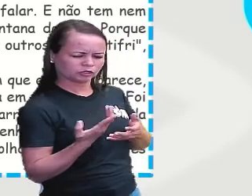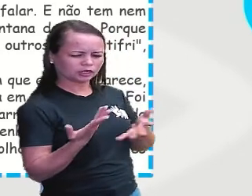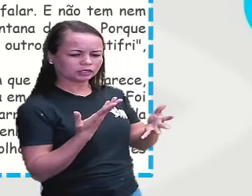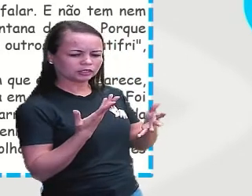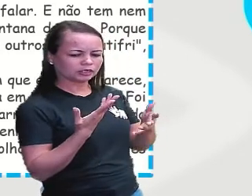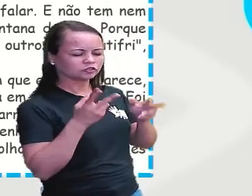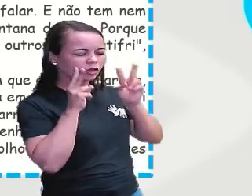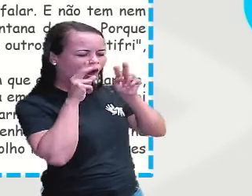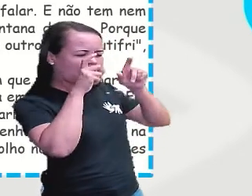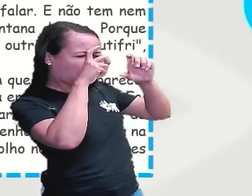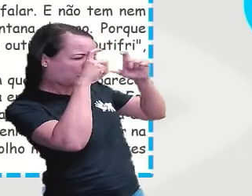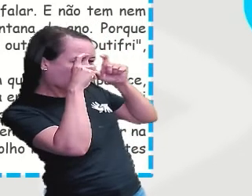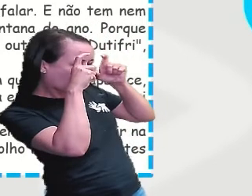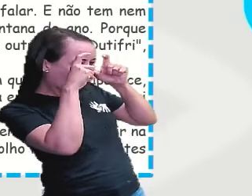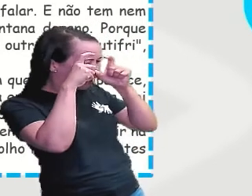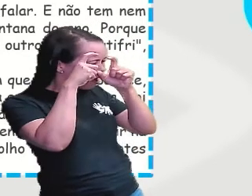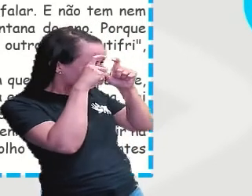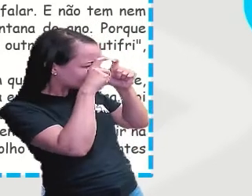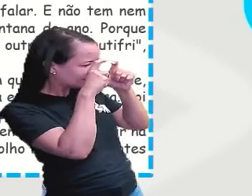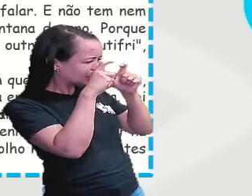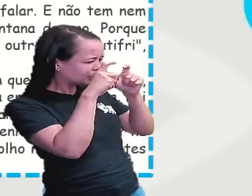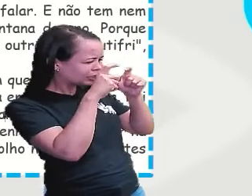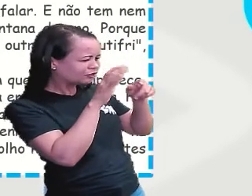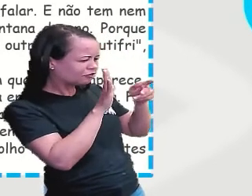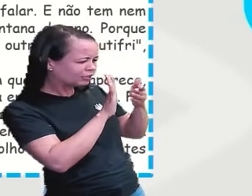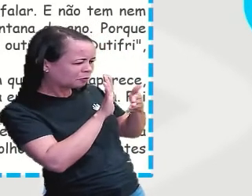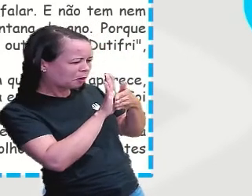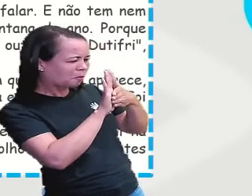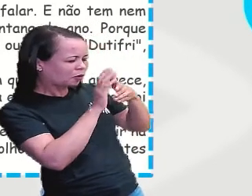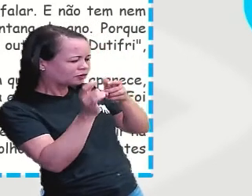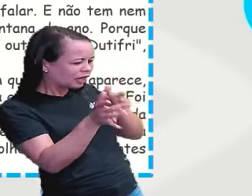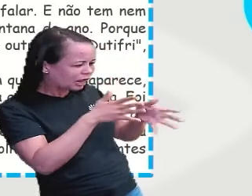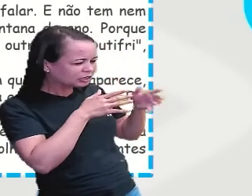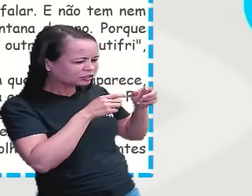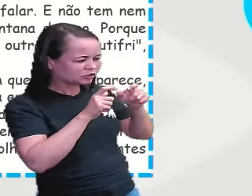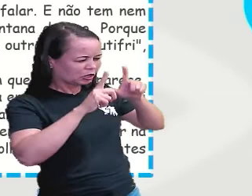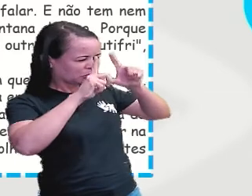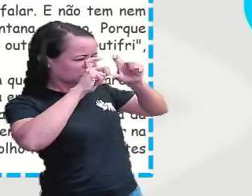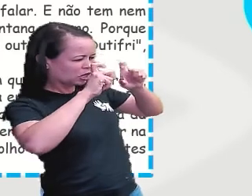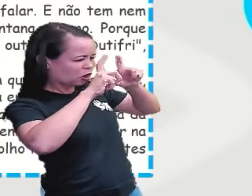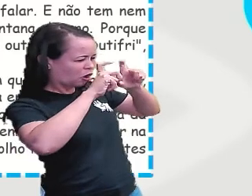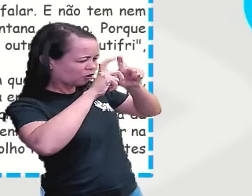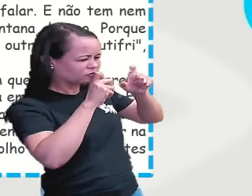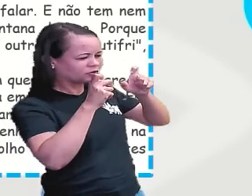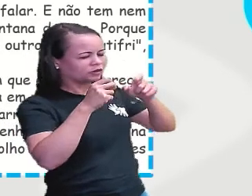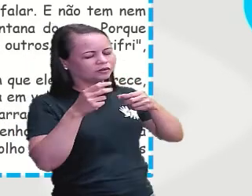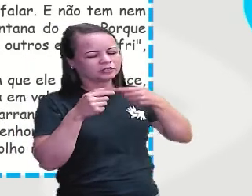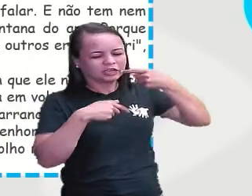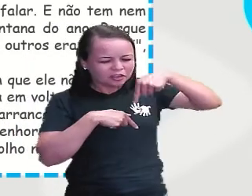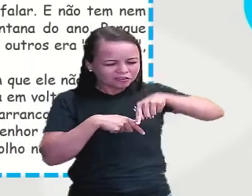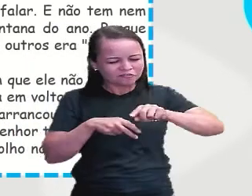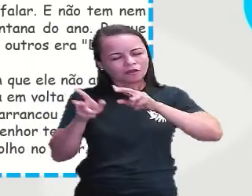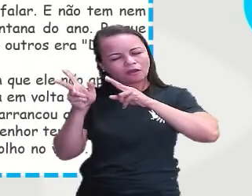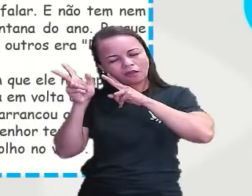olho no visor. E antes que houvesse mais protestos, acionou a câmera, tirou a foto e foi dormir.